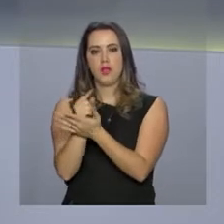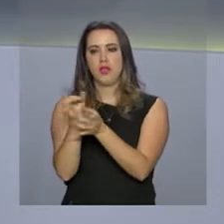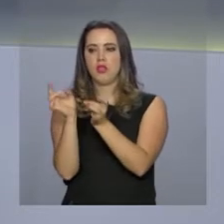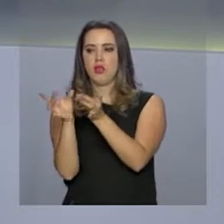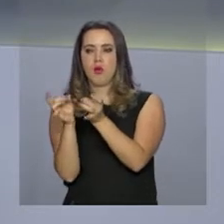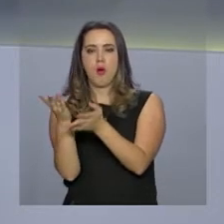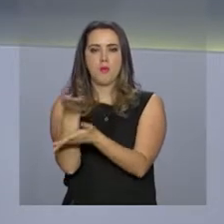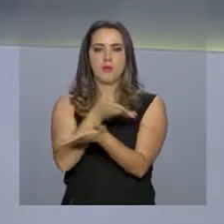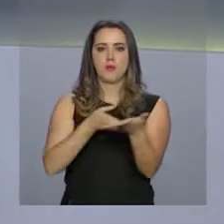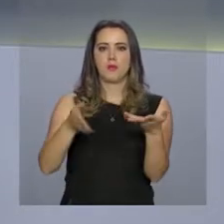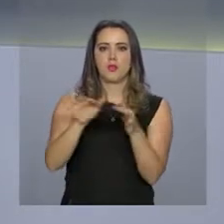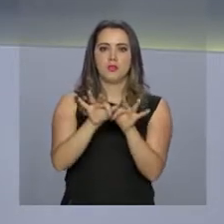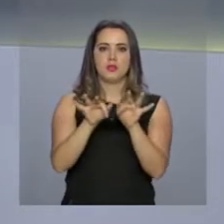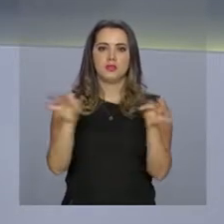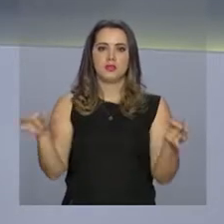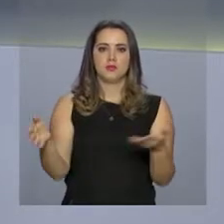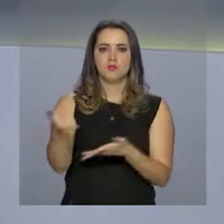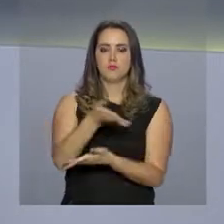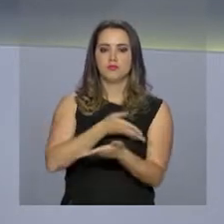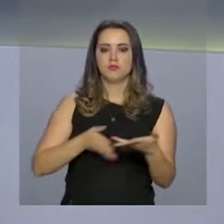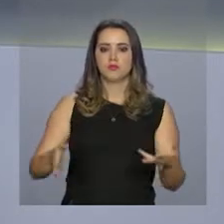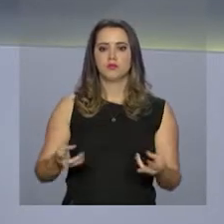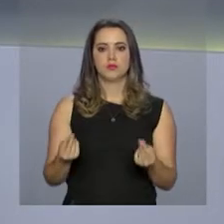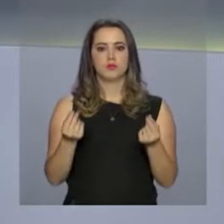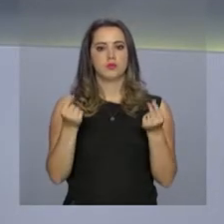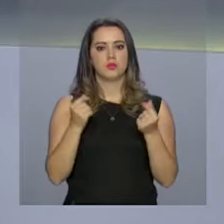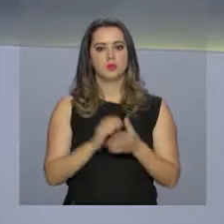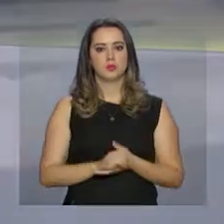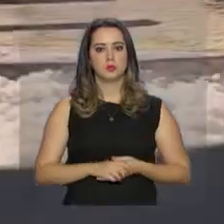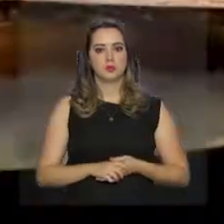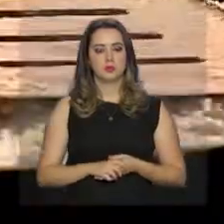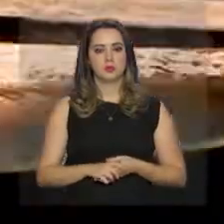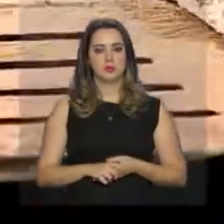nações e simplifica as transações financeiras.